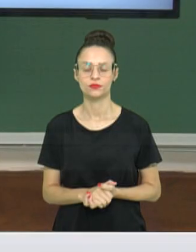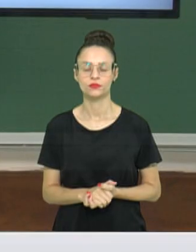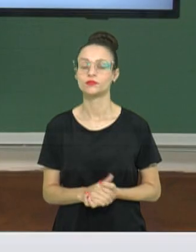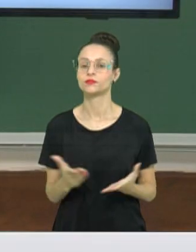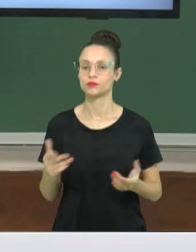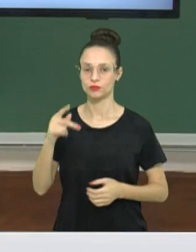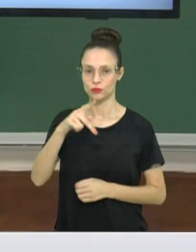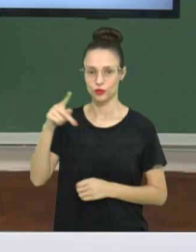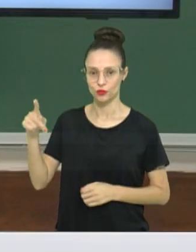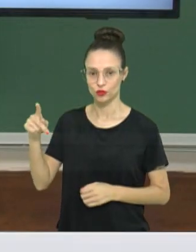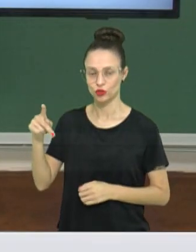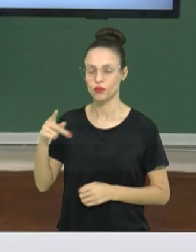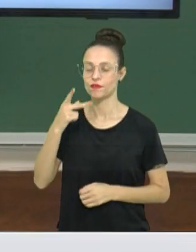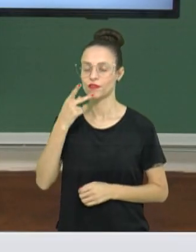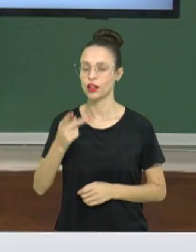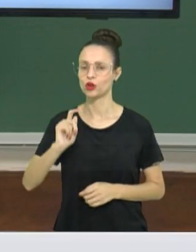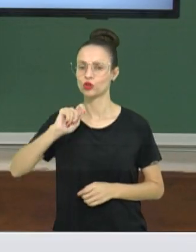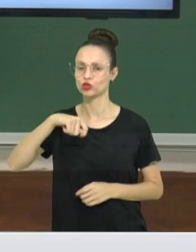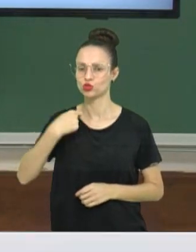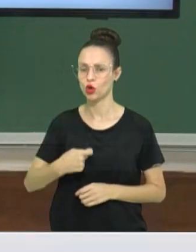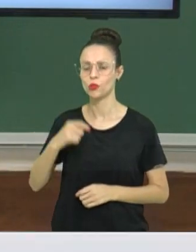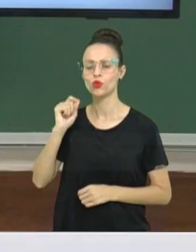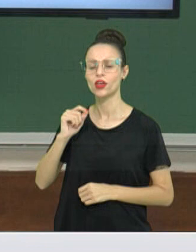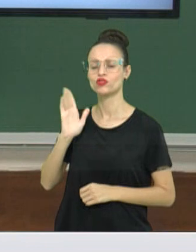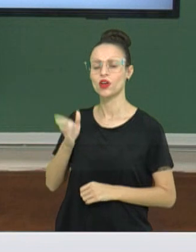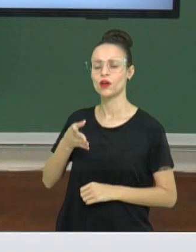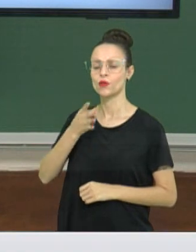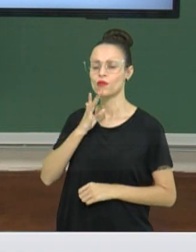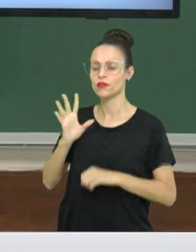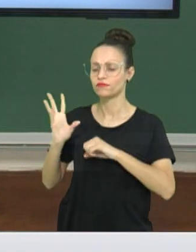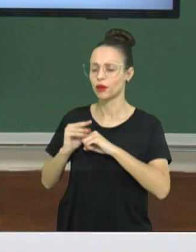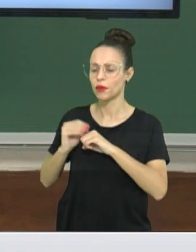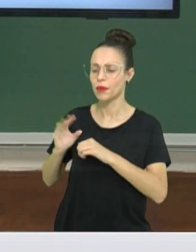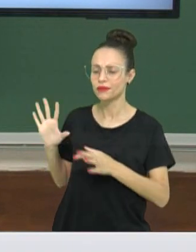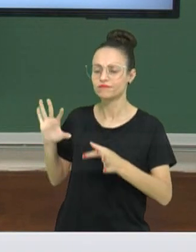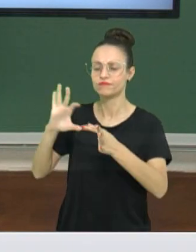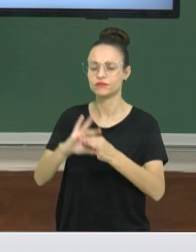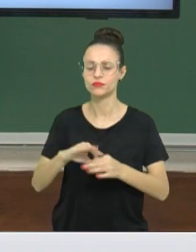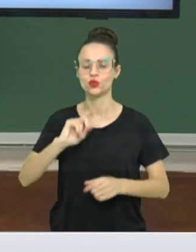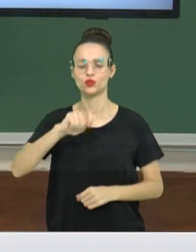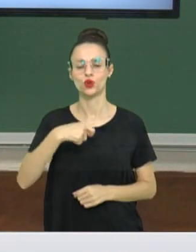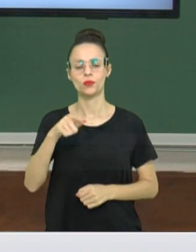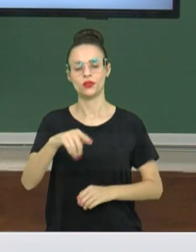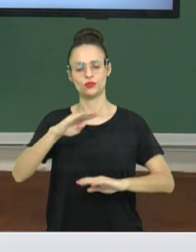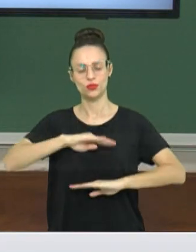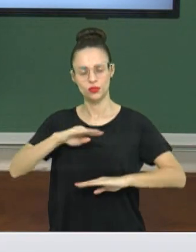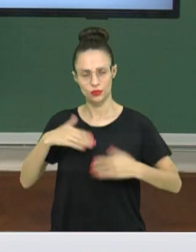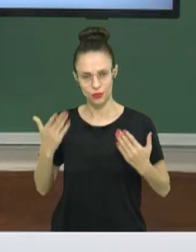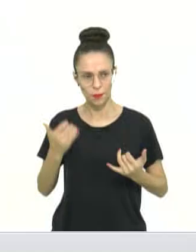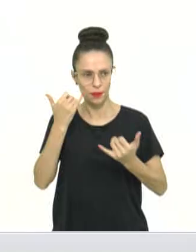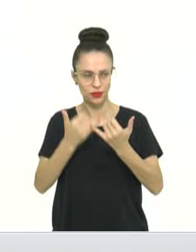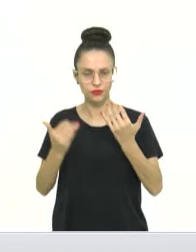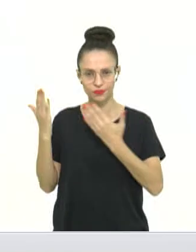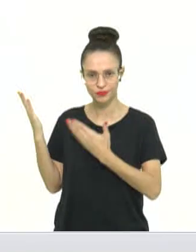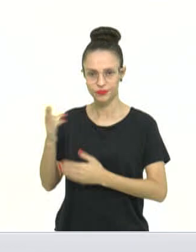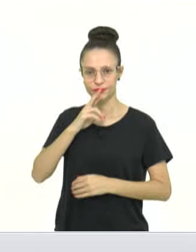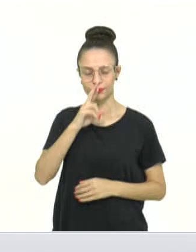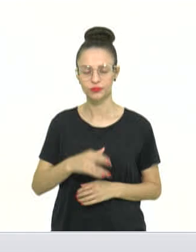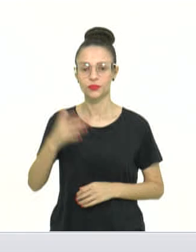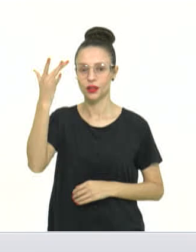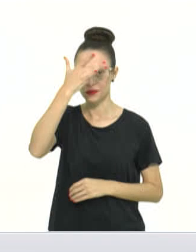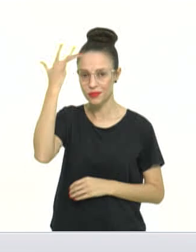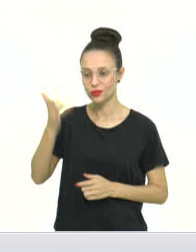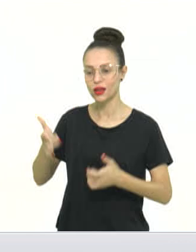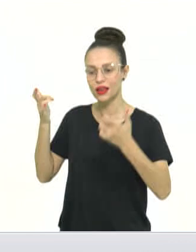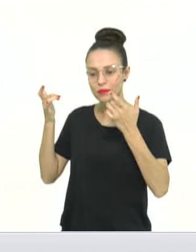A professora disse inferir conhecimento. Então, a resposta aqui é algo parecido com isso. As pessoas que